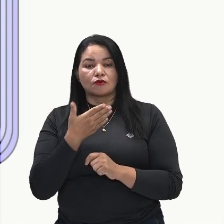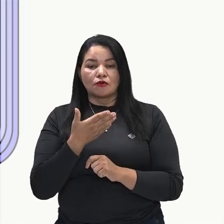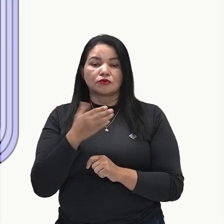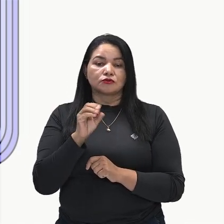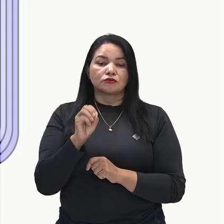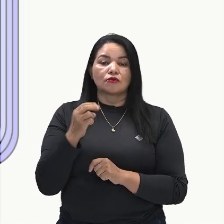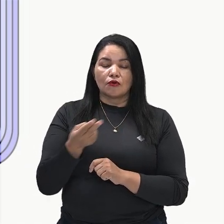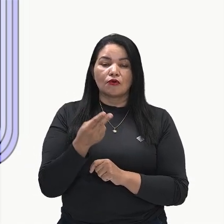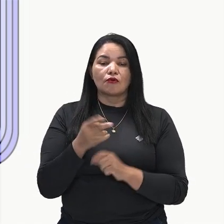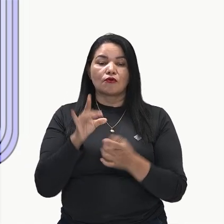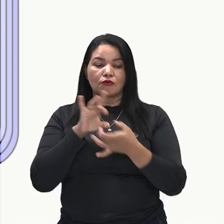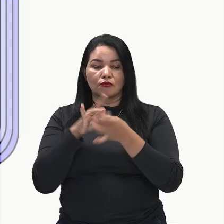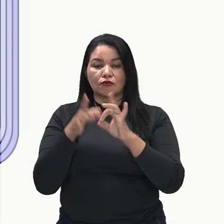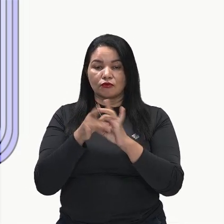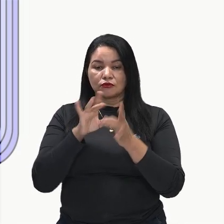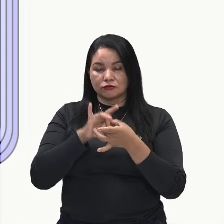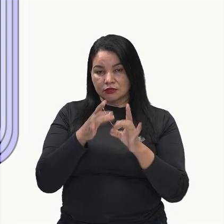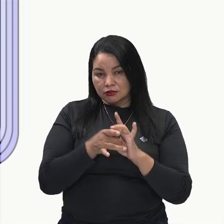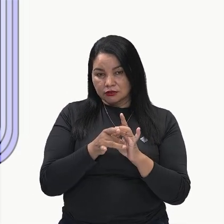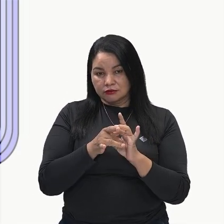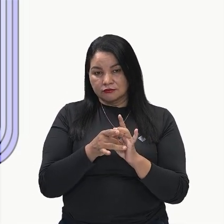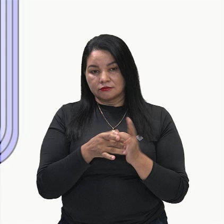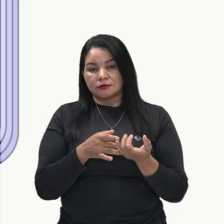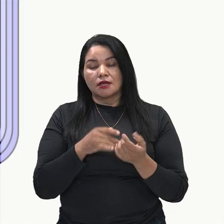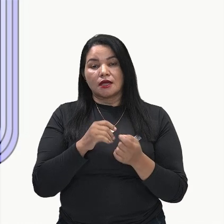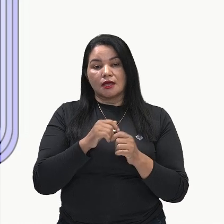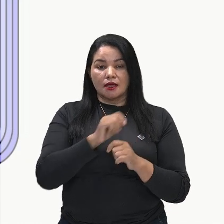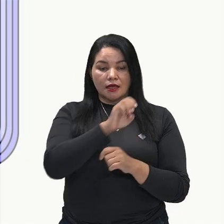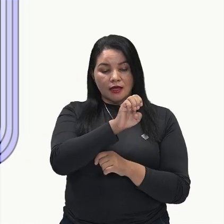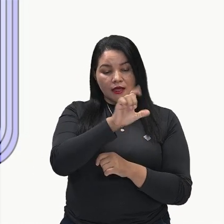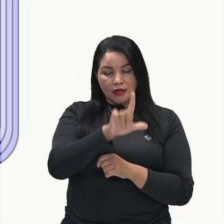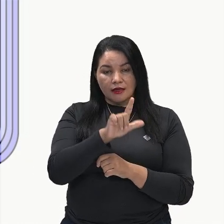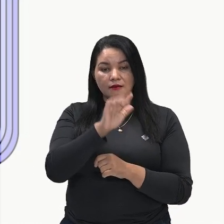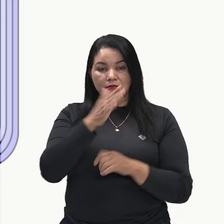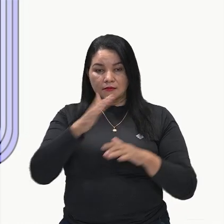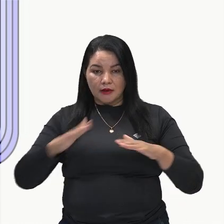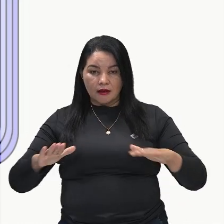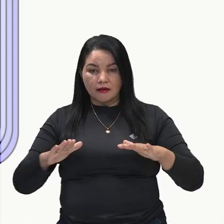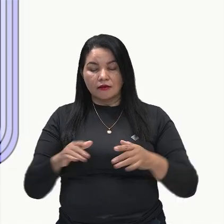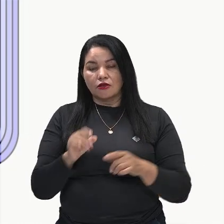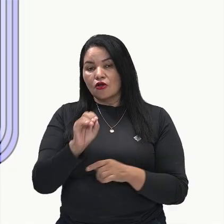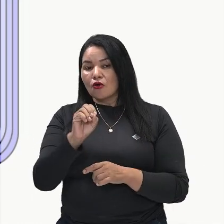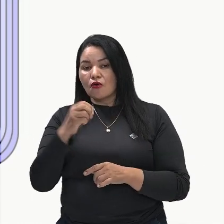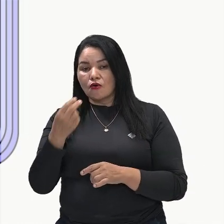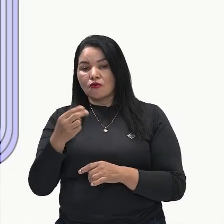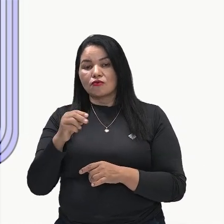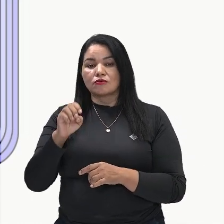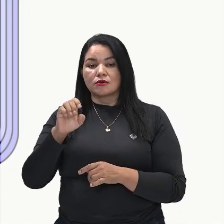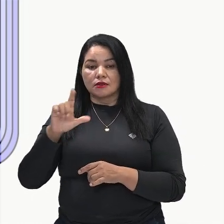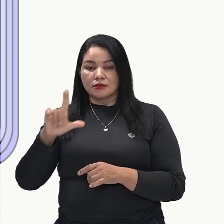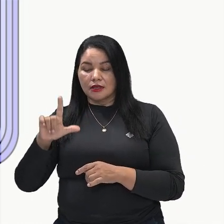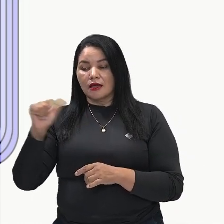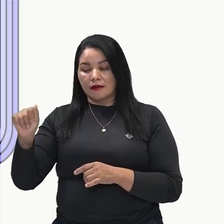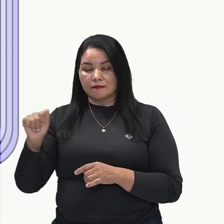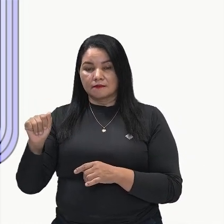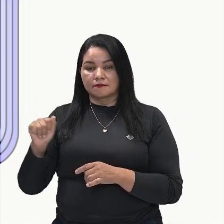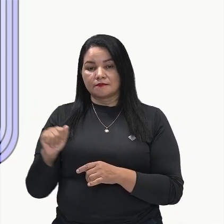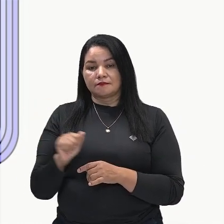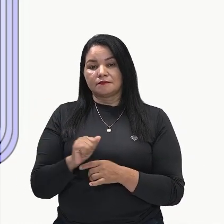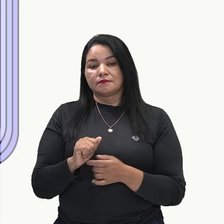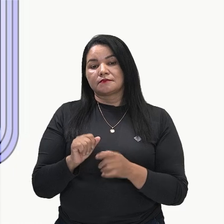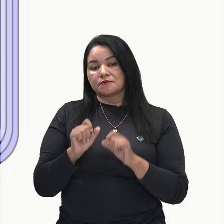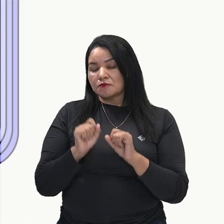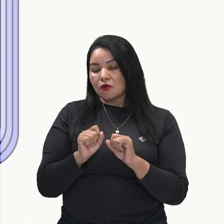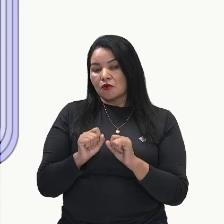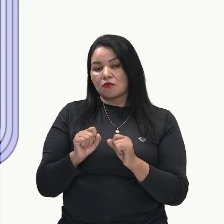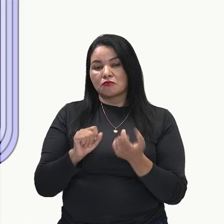contexto. Então, eu tenho el mar, la mar, el tilde, la tilde, que é o acento, né, que a gente usa, el